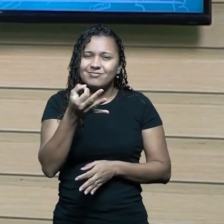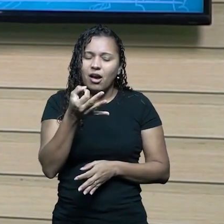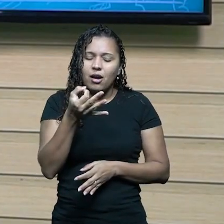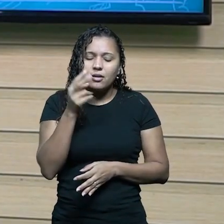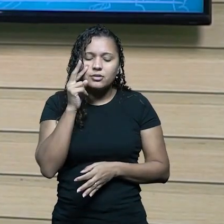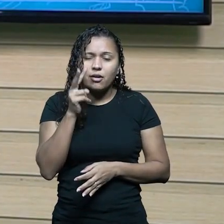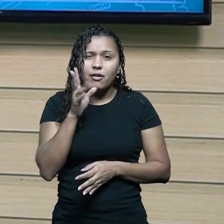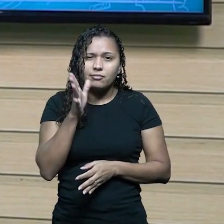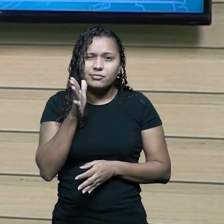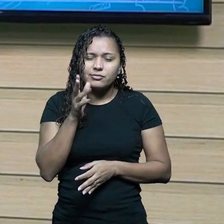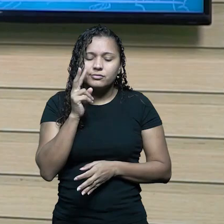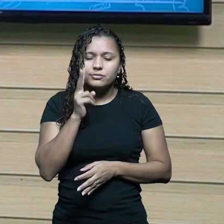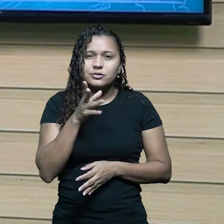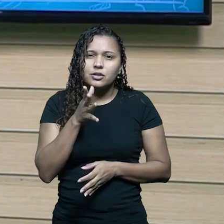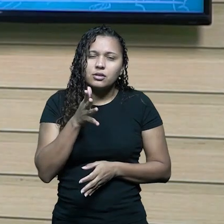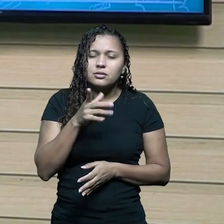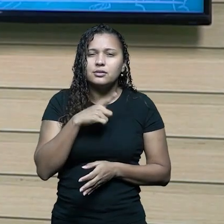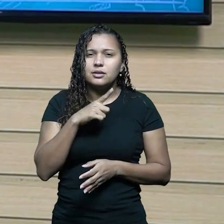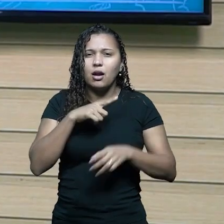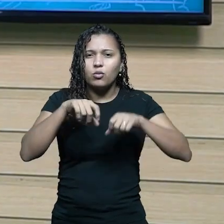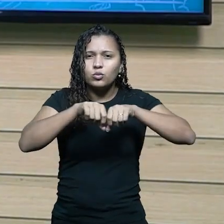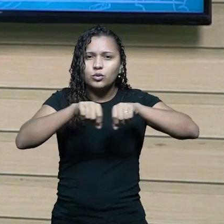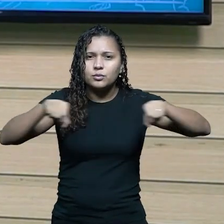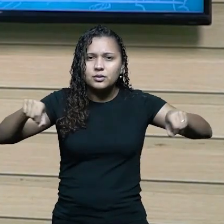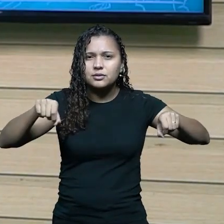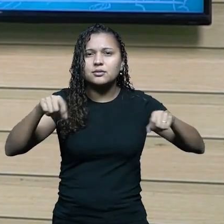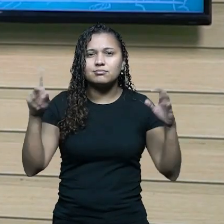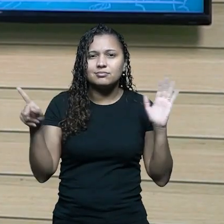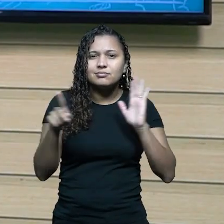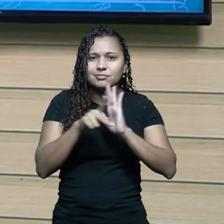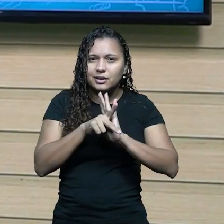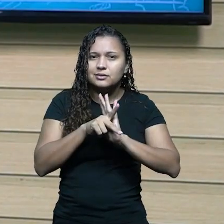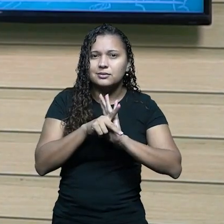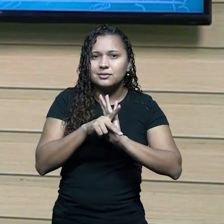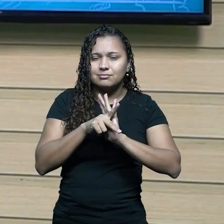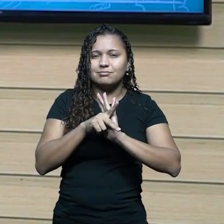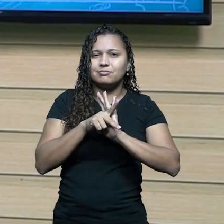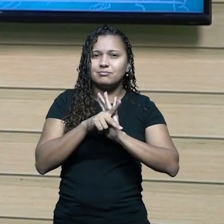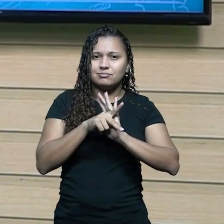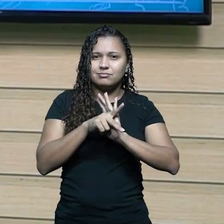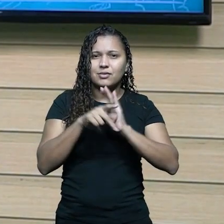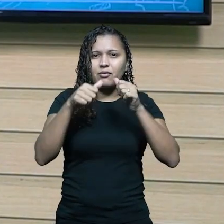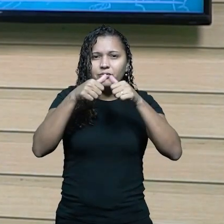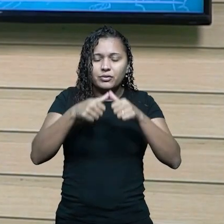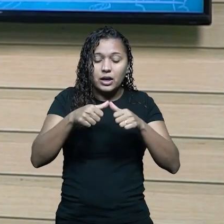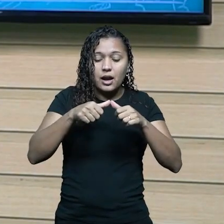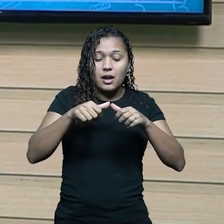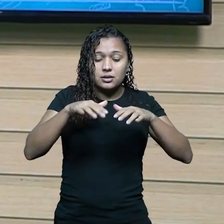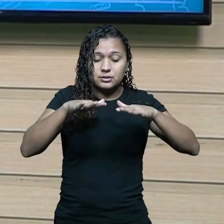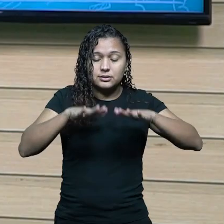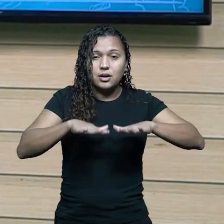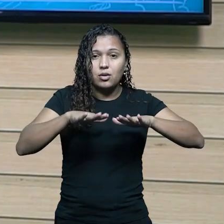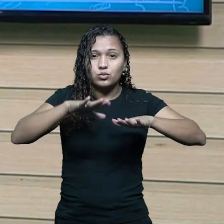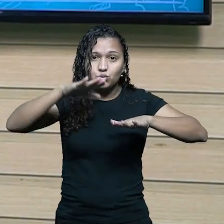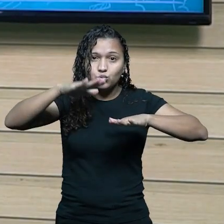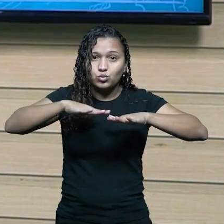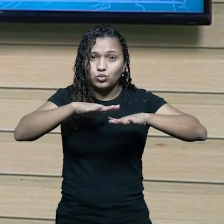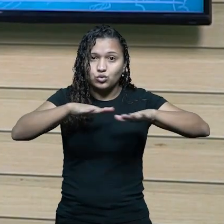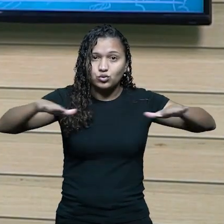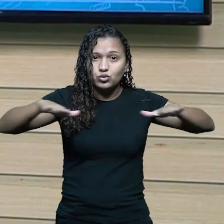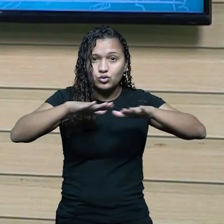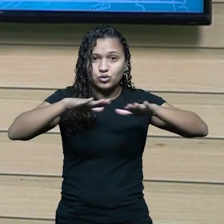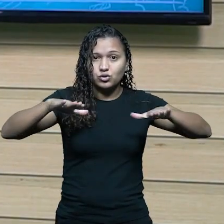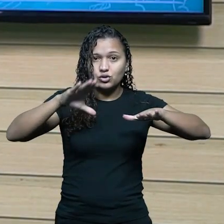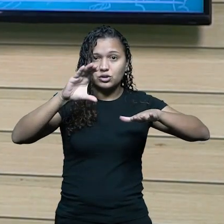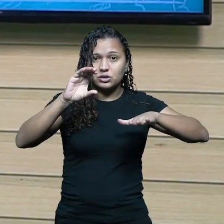já sugere, nós temos a tubulação que fará parte, que vai ficar no subsolo.